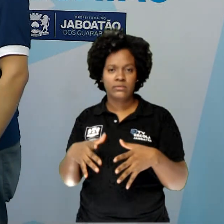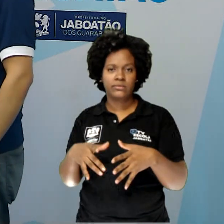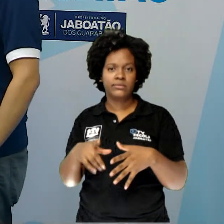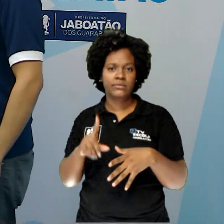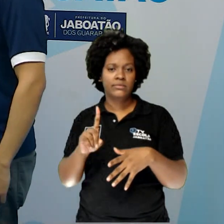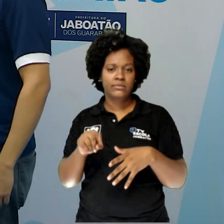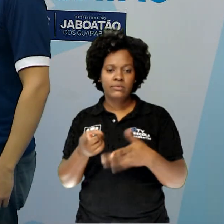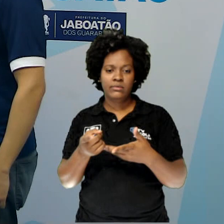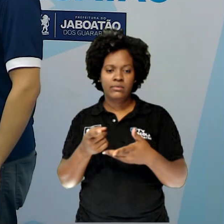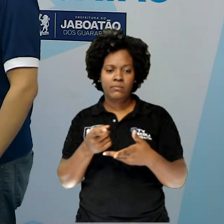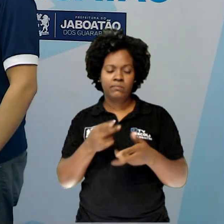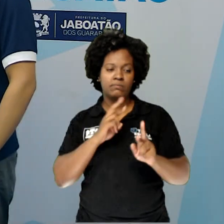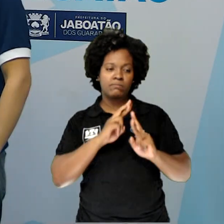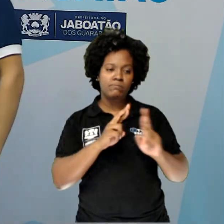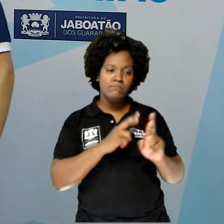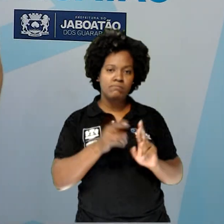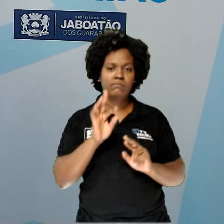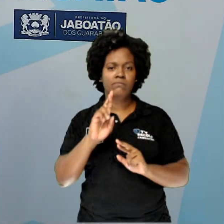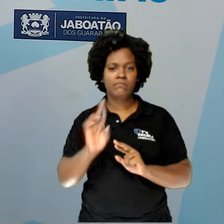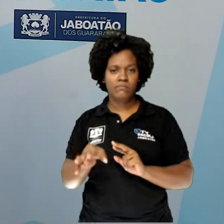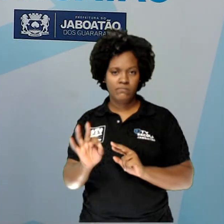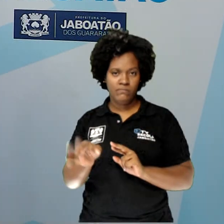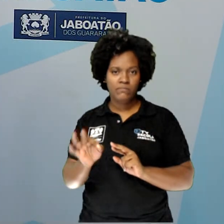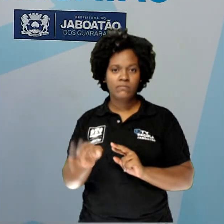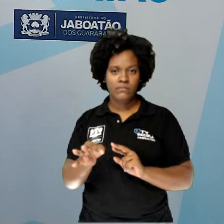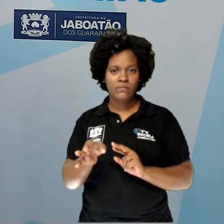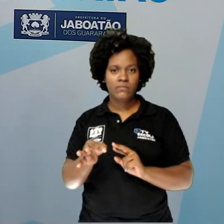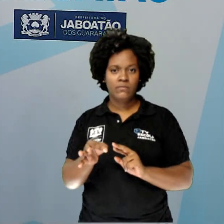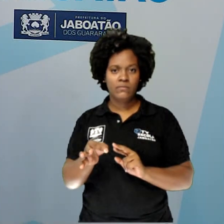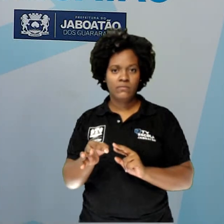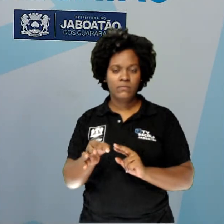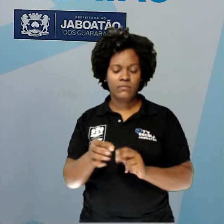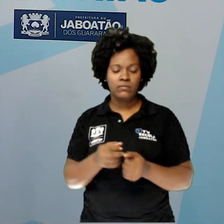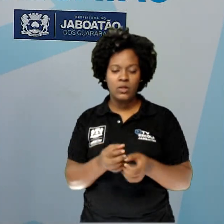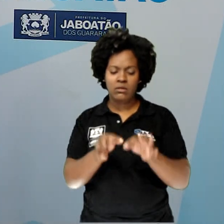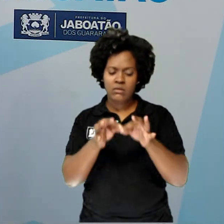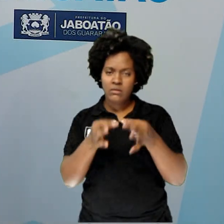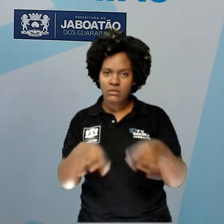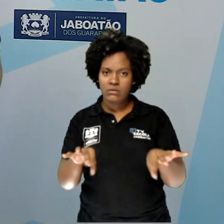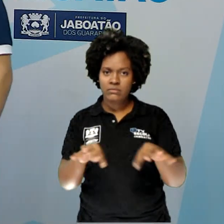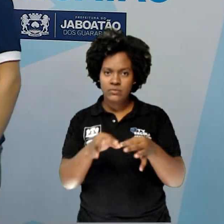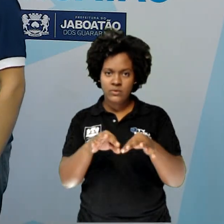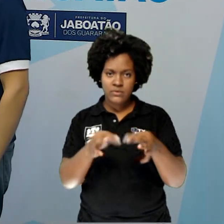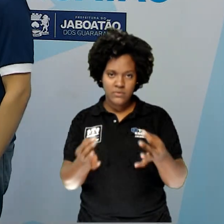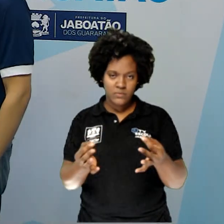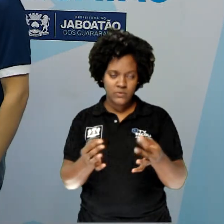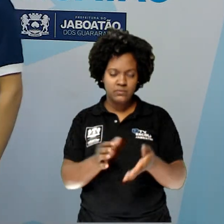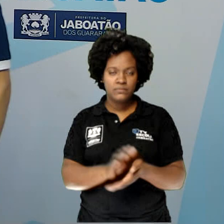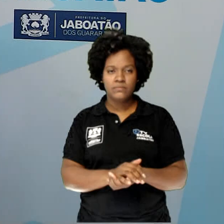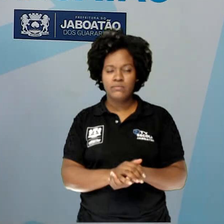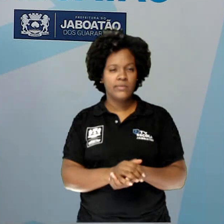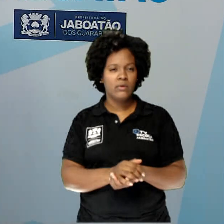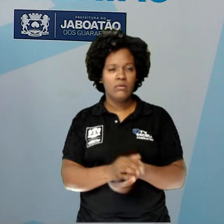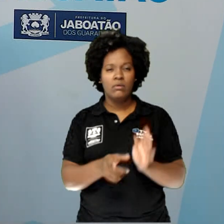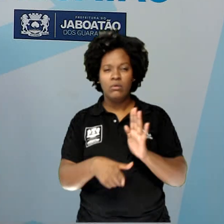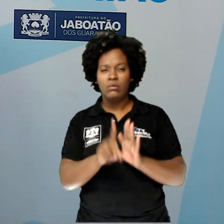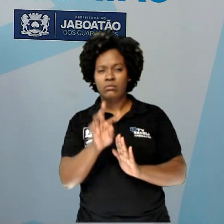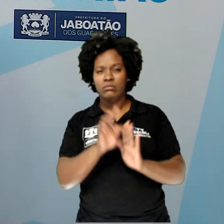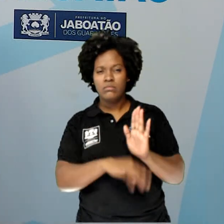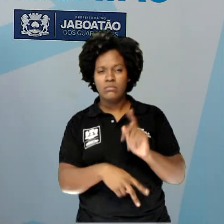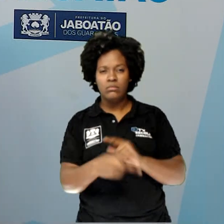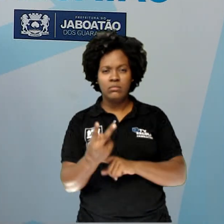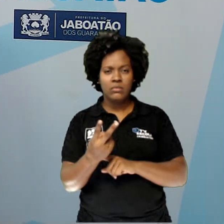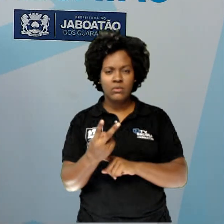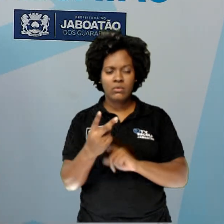explicação justifica corretamente sua flexão no singular. Voltando aí para o texto 2, nós encontramos destacada a